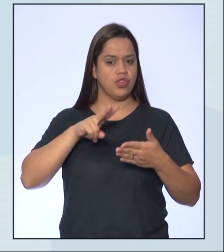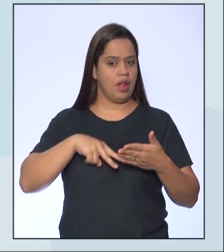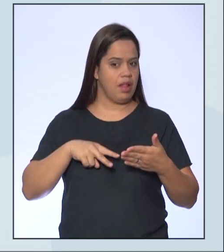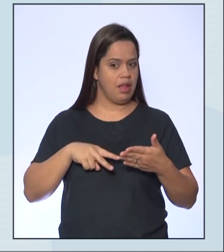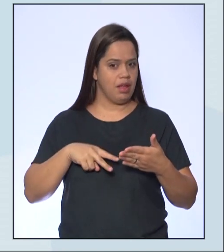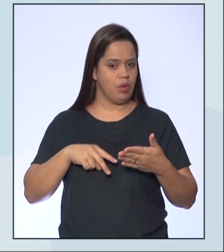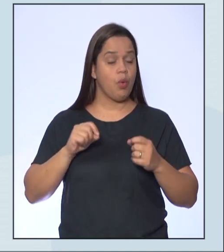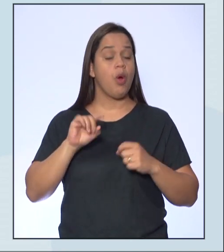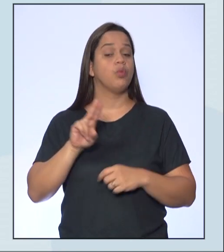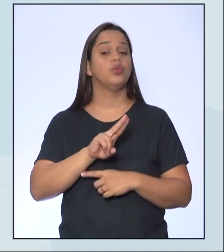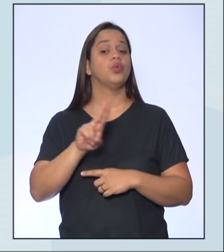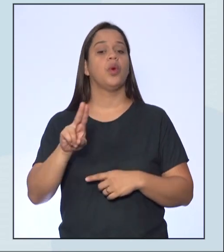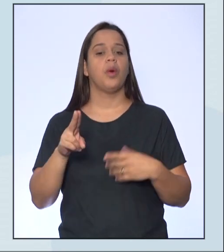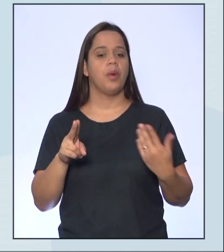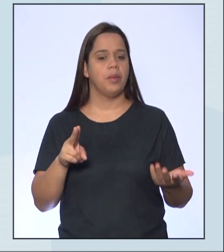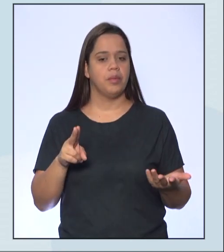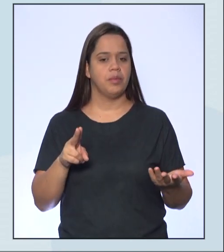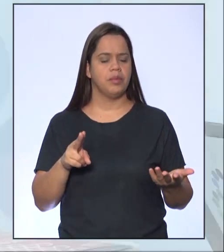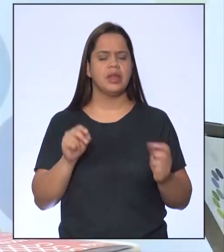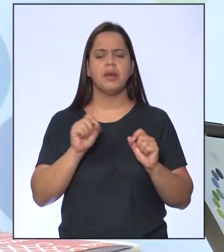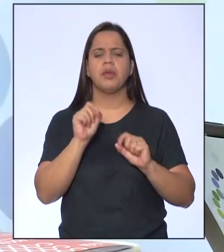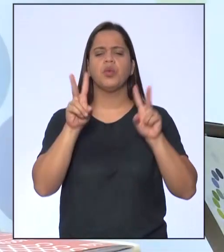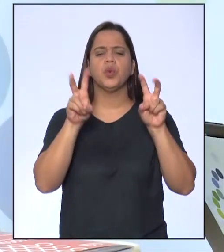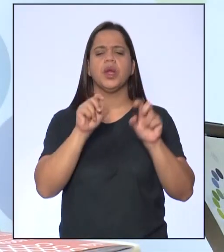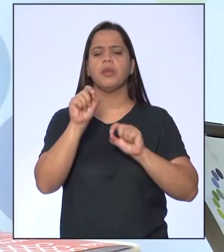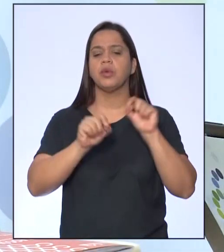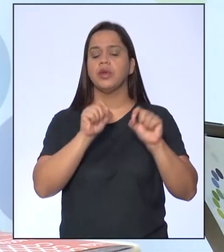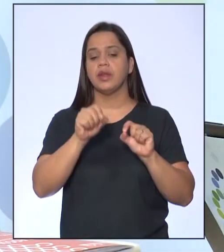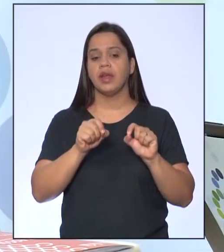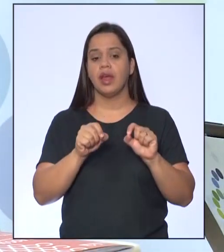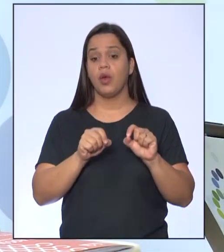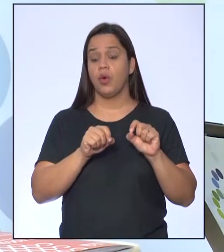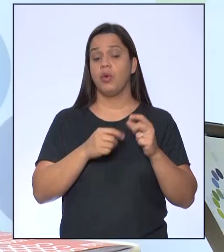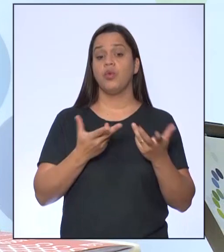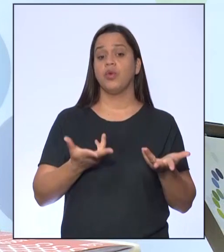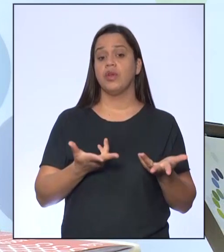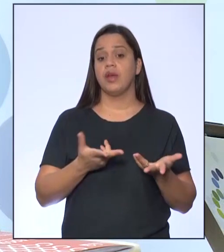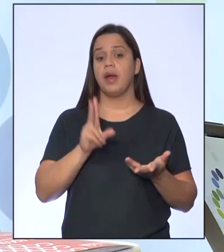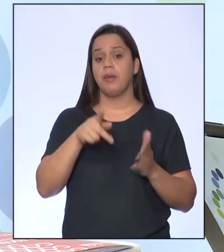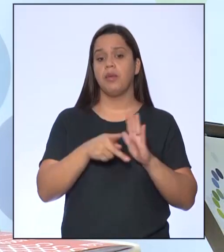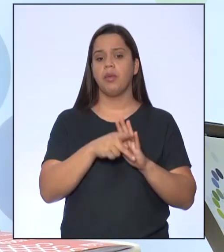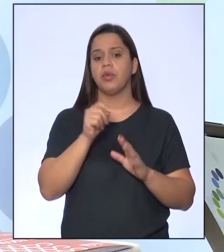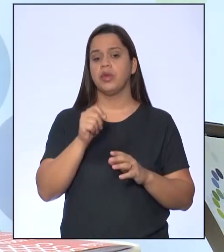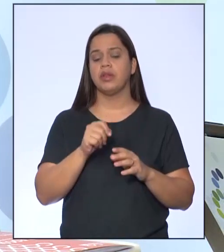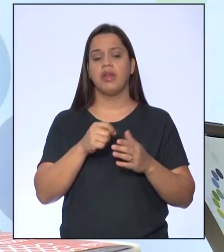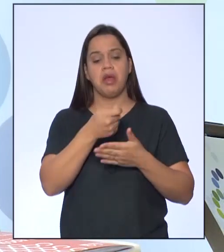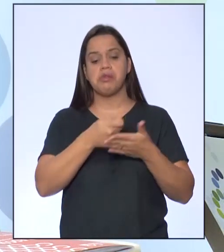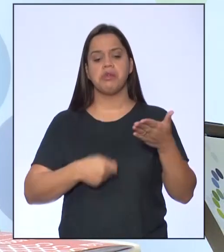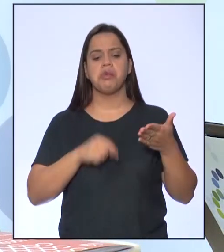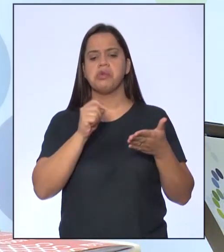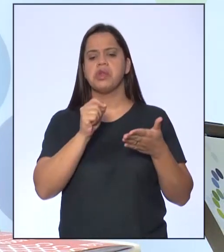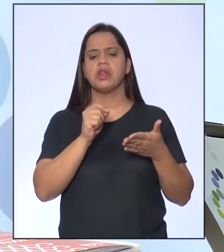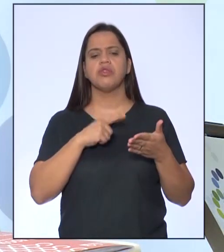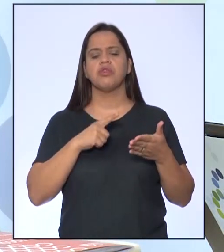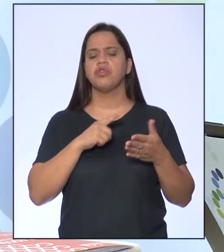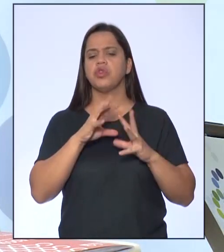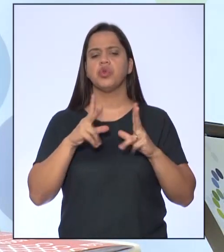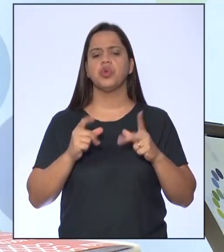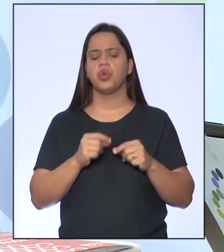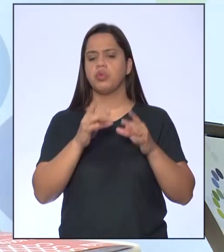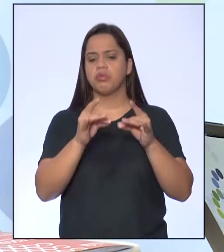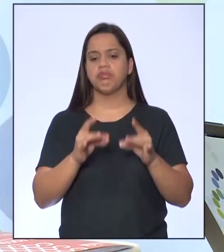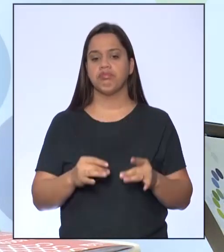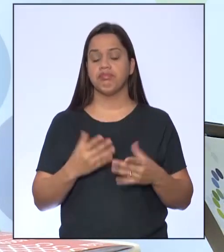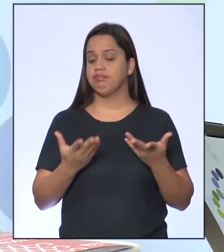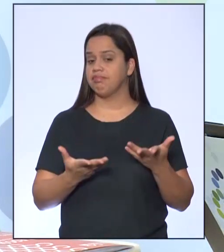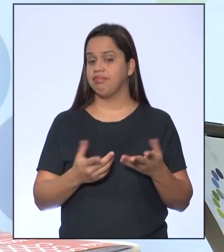nome dela? E sobre o que ela abordava, ou seja, sobre o que ela falava. Então, eu quero que vocês respondam a